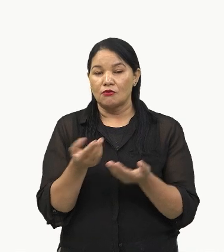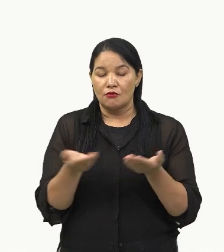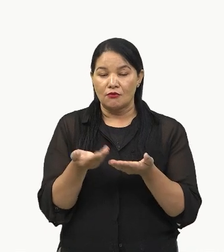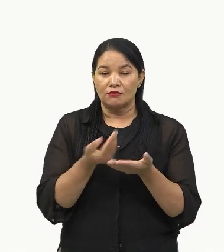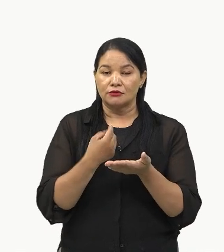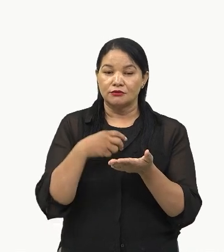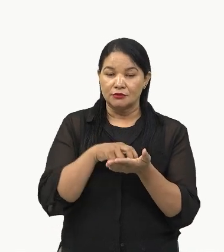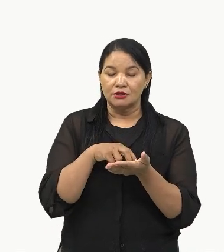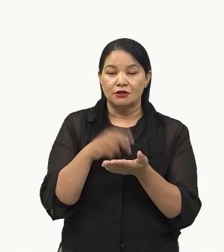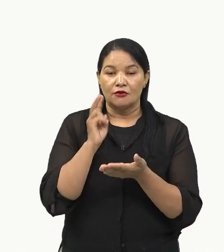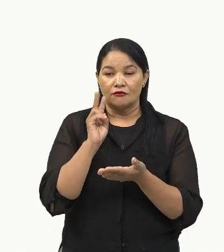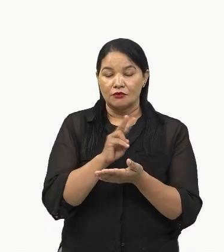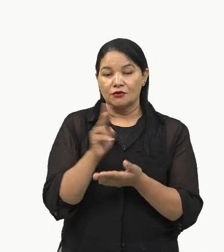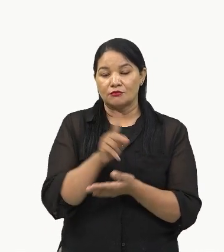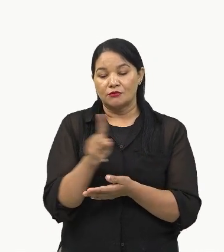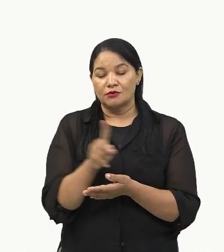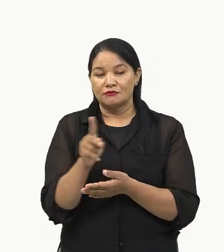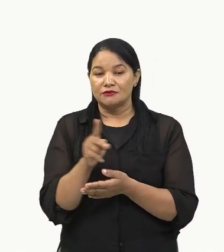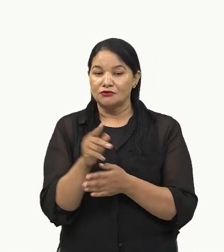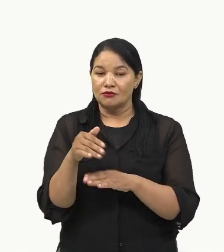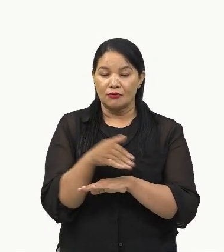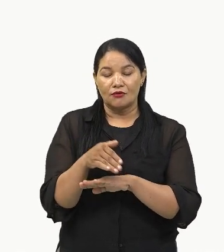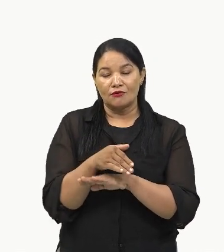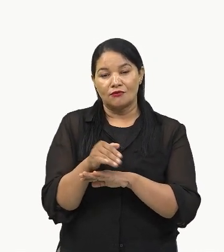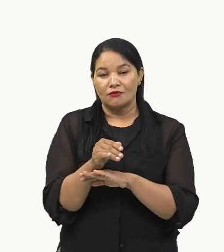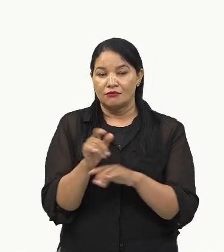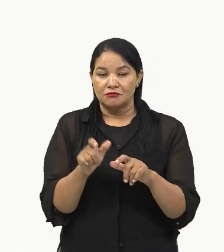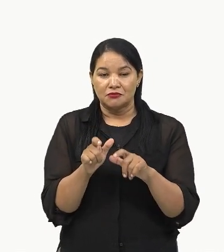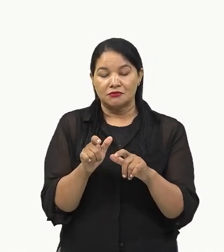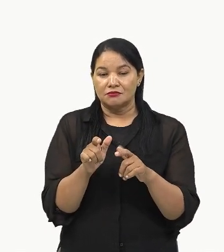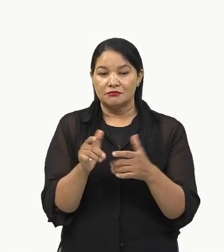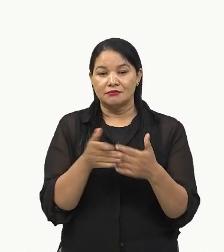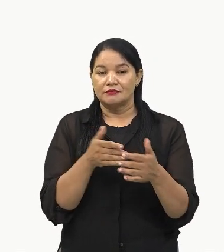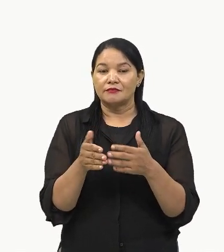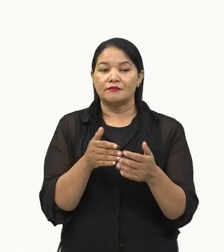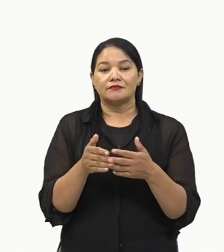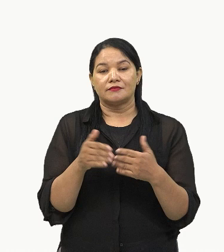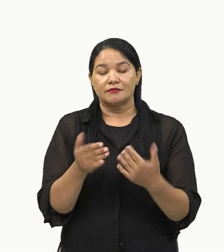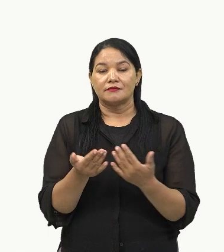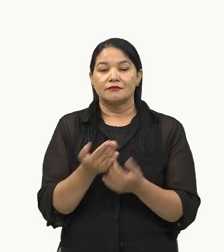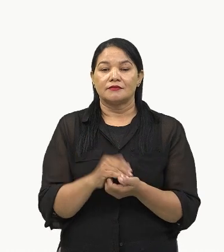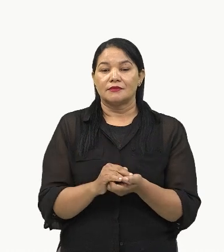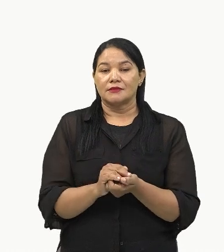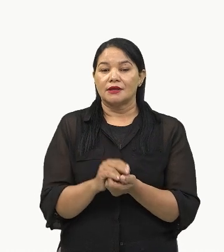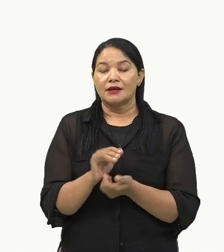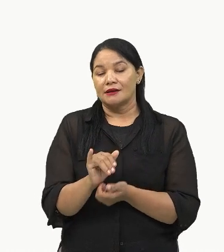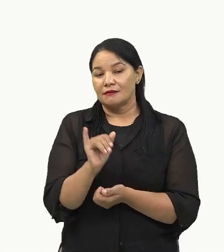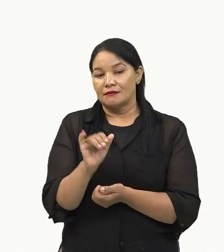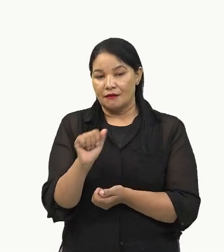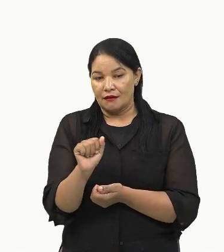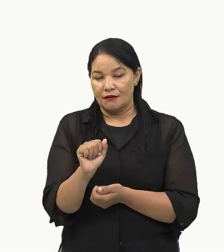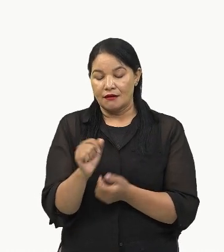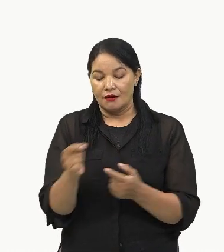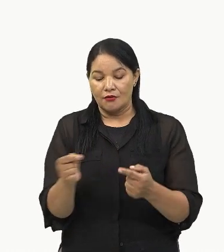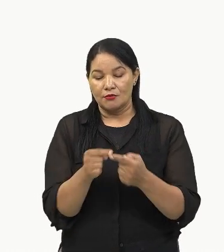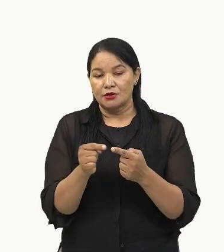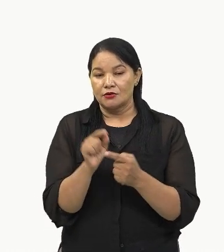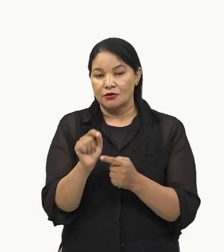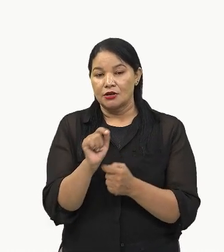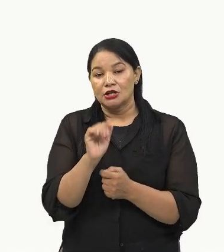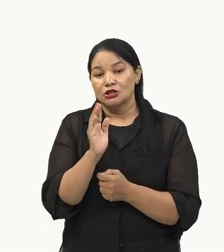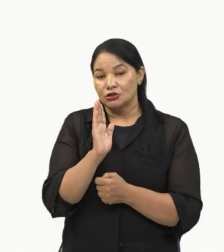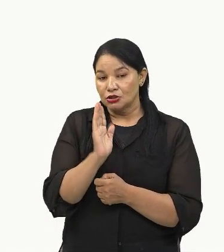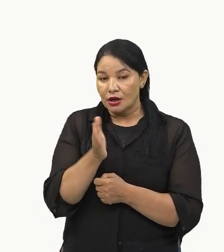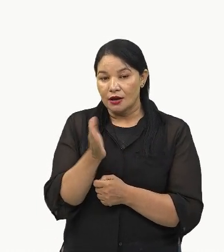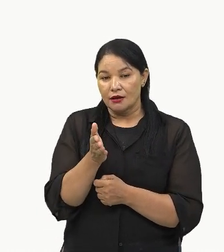vi meu professor passando lá na rua, sei lá, em algum lugar, né? Já significa já, né? Já te he dicho